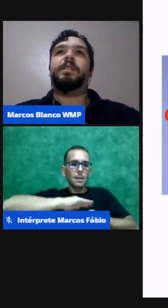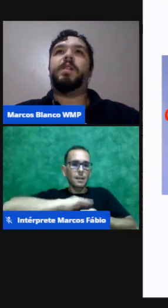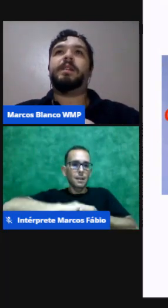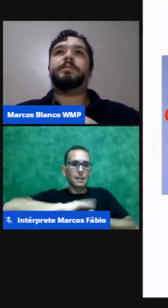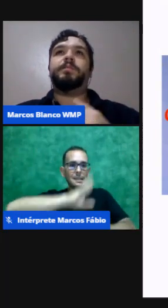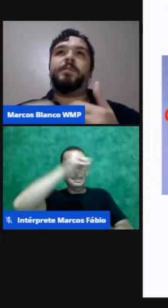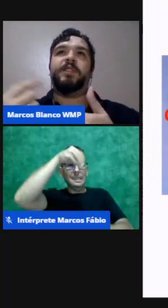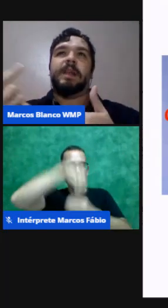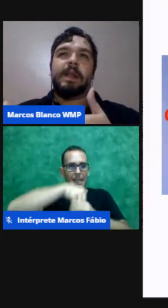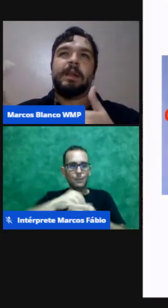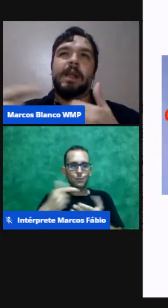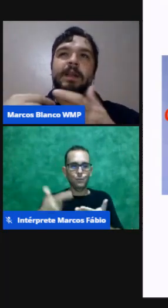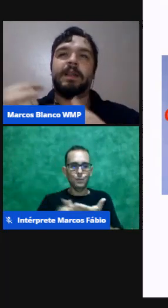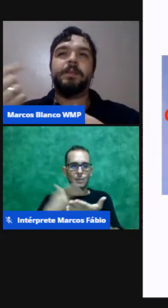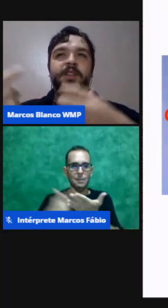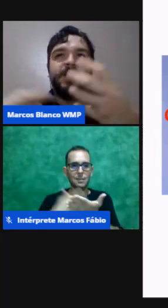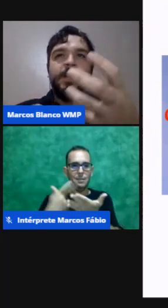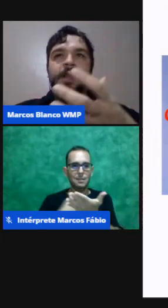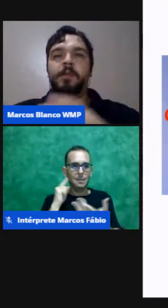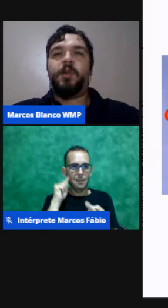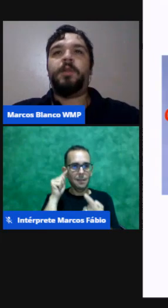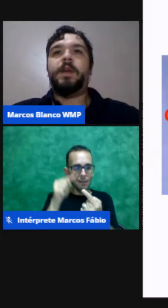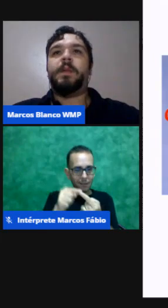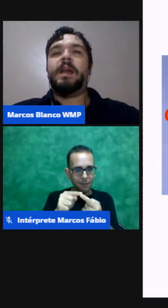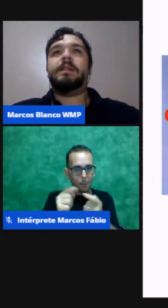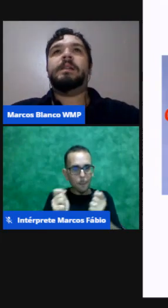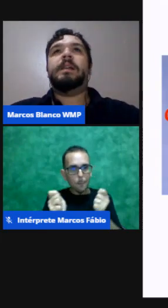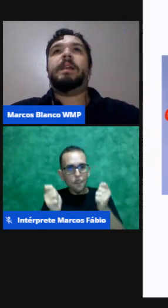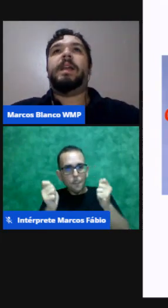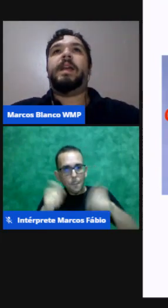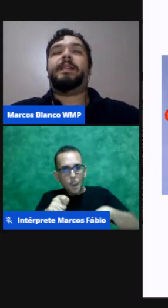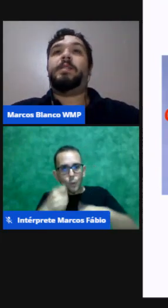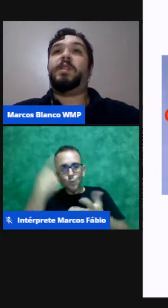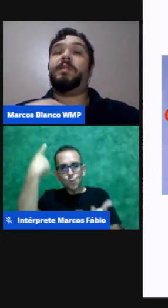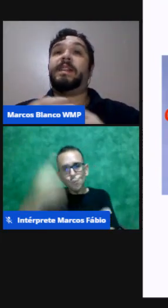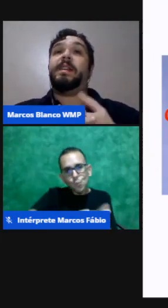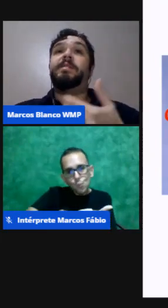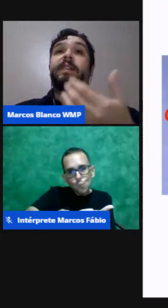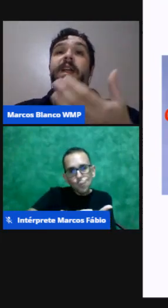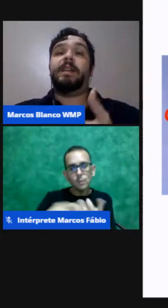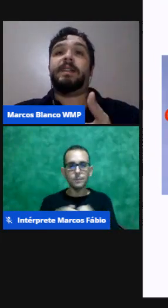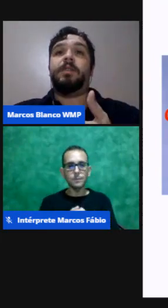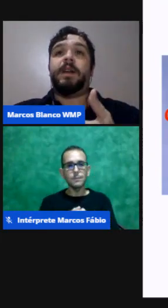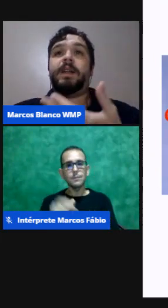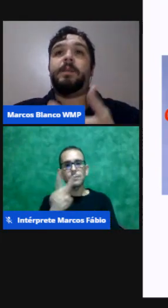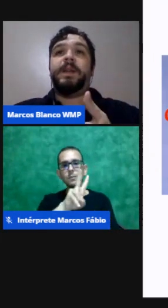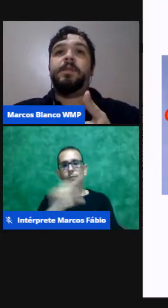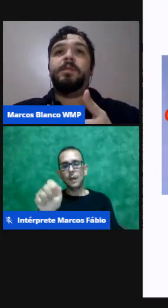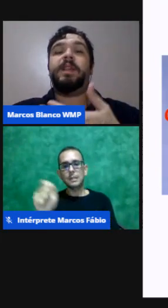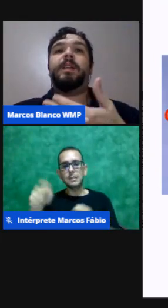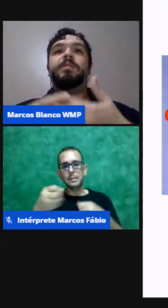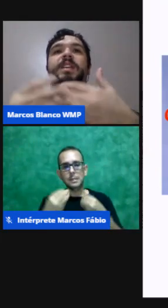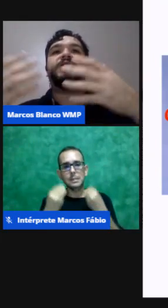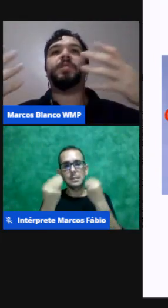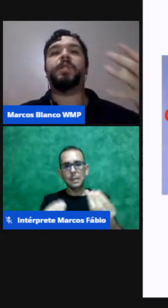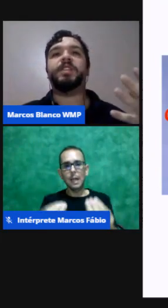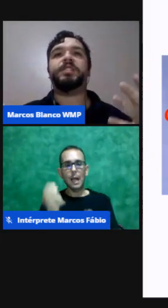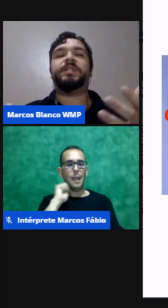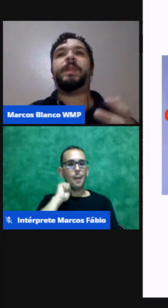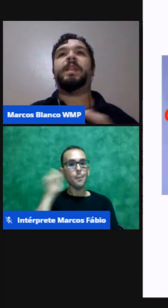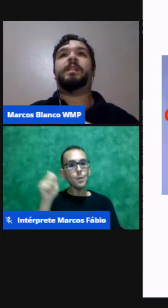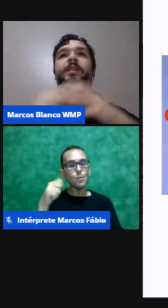cartilhas que serão agora, depois a Nathalie pode me confirmar, se não me engano, serão entregues agora em abril,